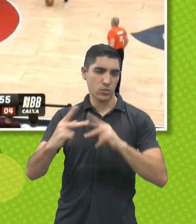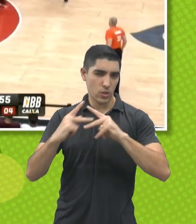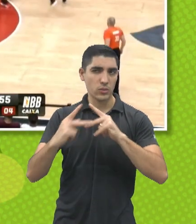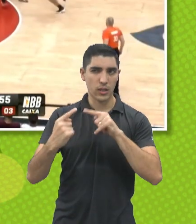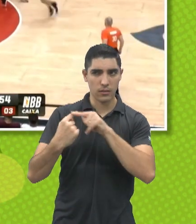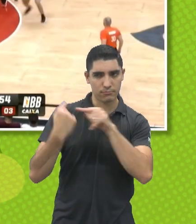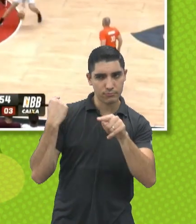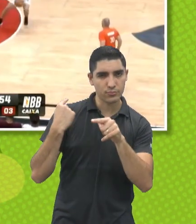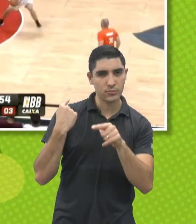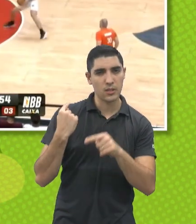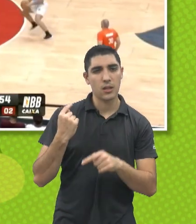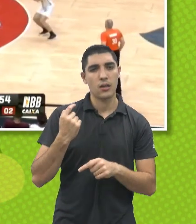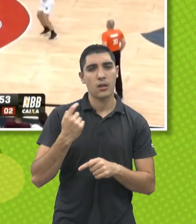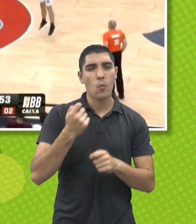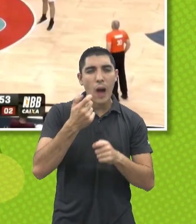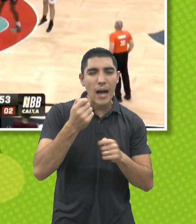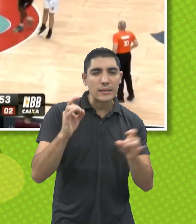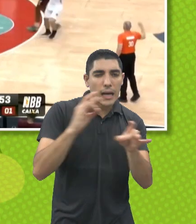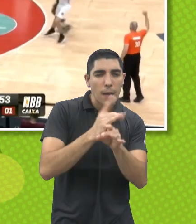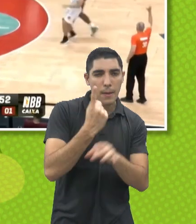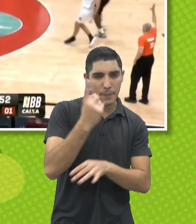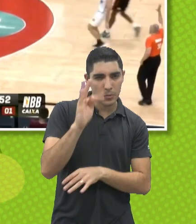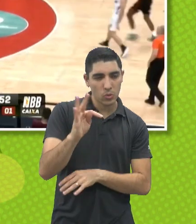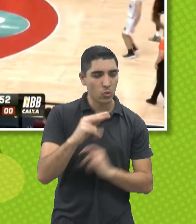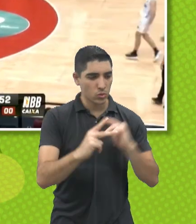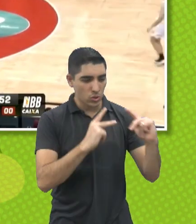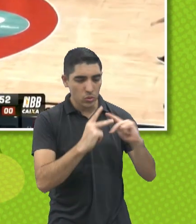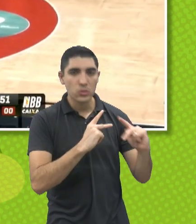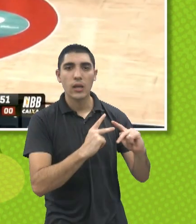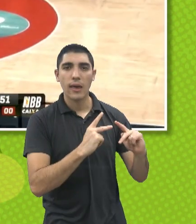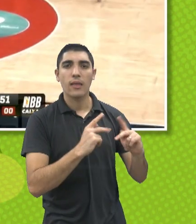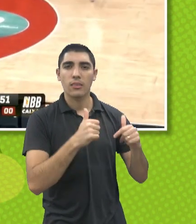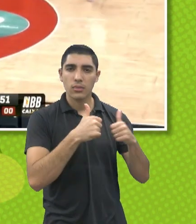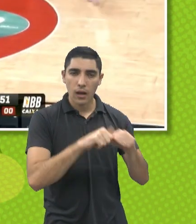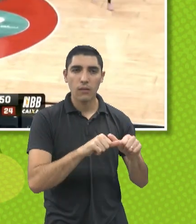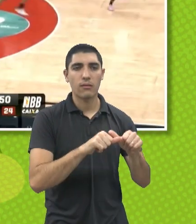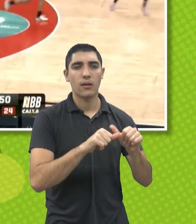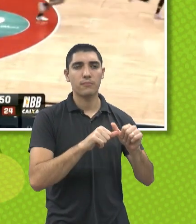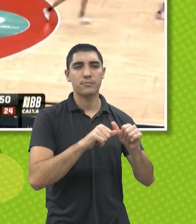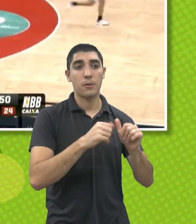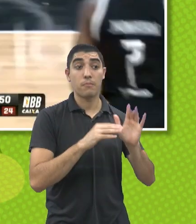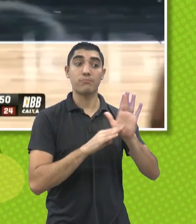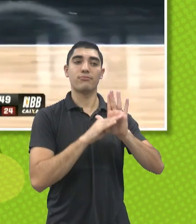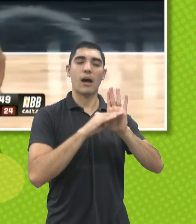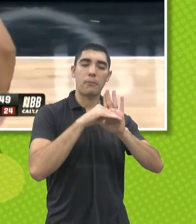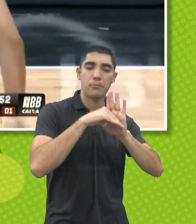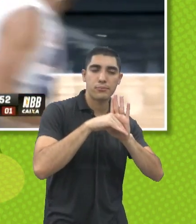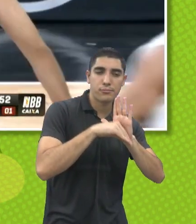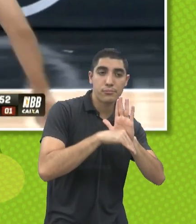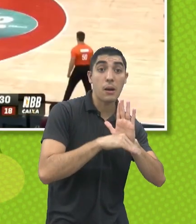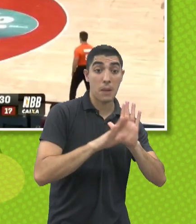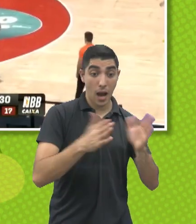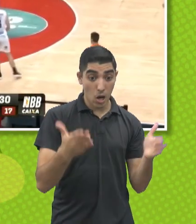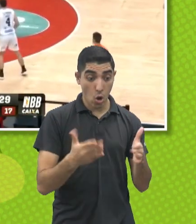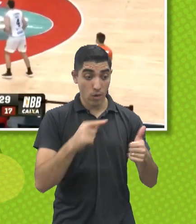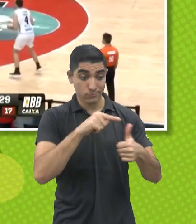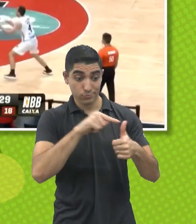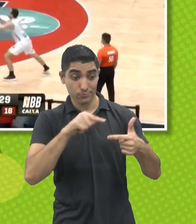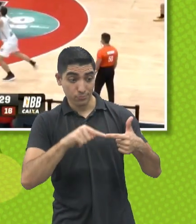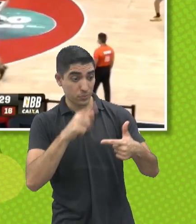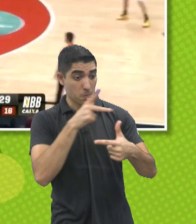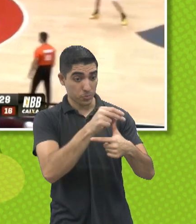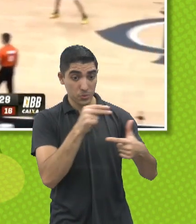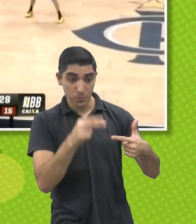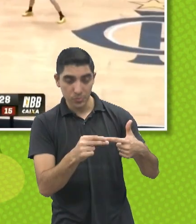passou tinha ido para a primeira parte da tabela, entre os 10 primeiros, caiu, mas essas 2 vitórias aí vão dar um ânimo a mais para o São